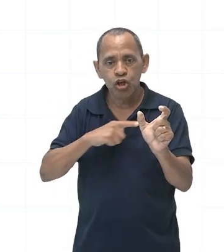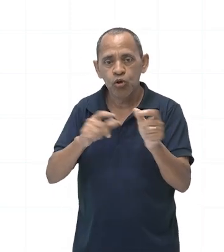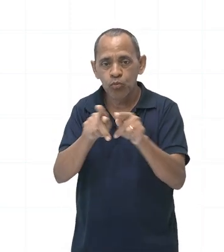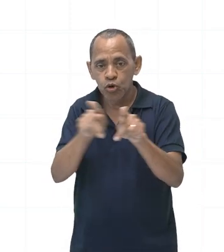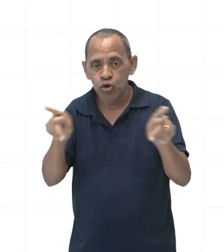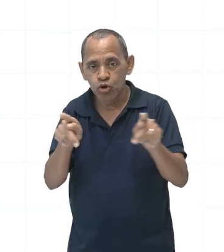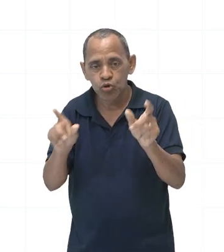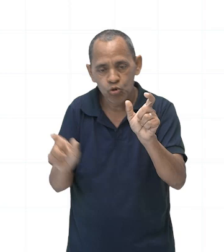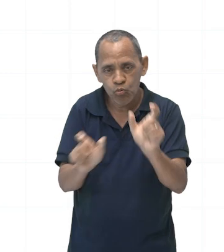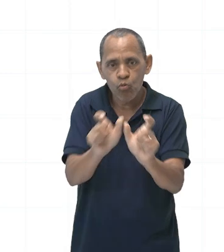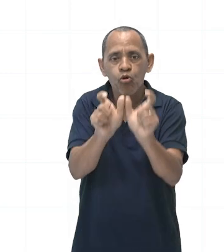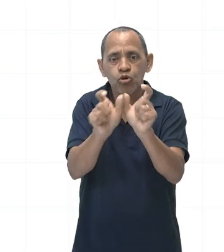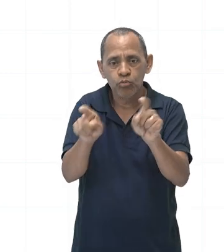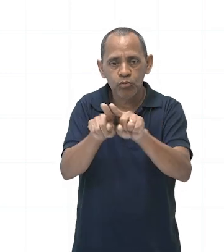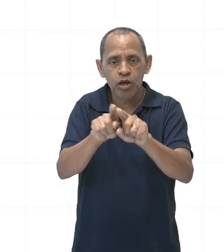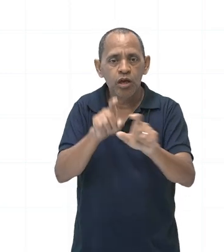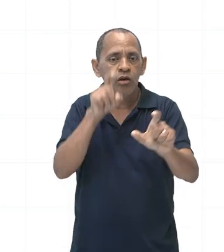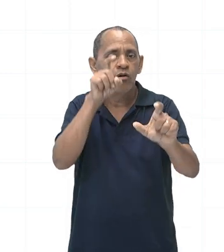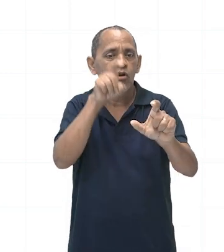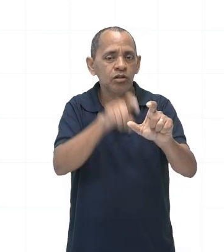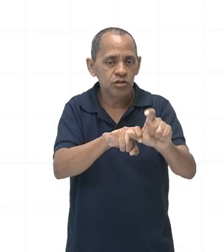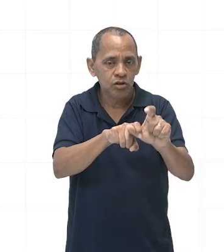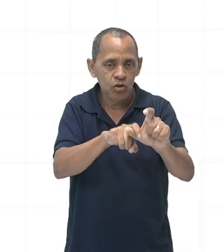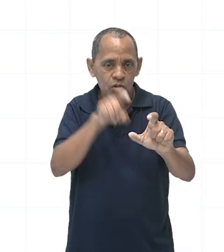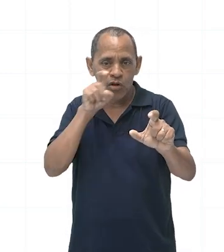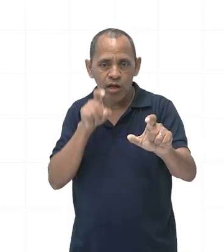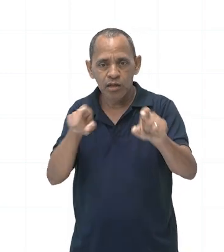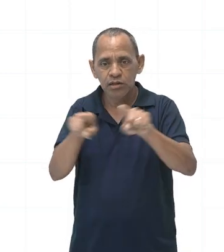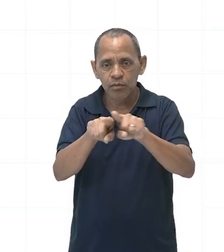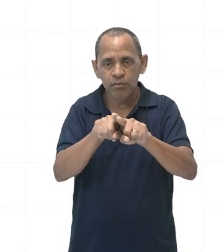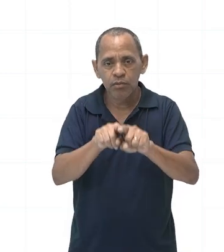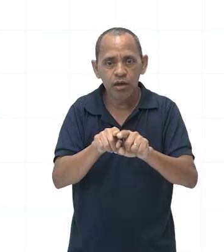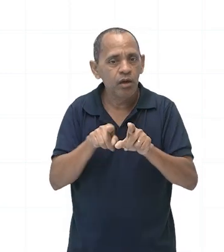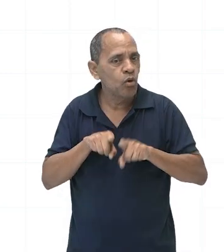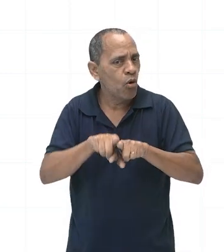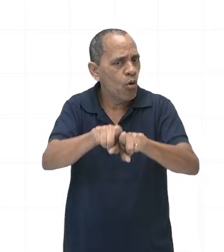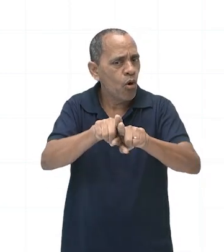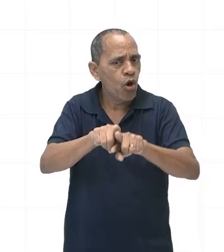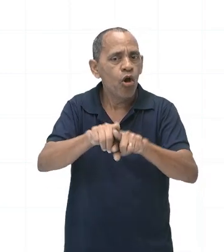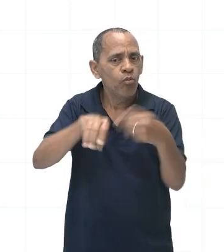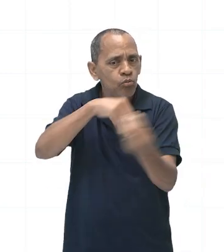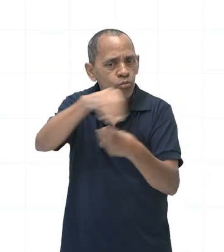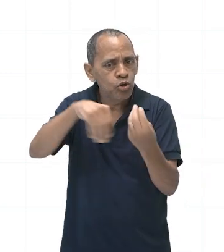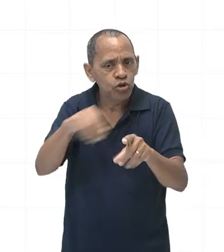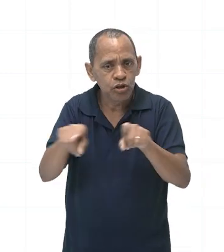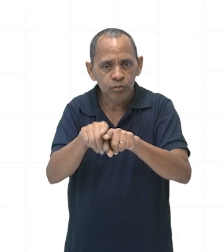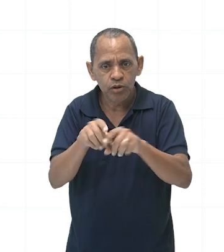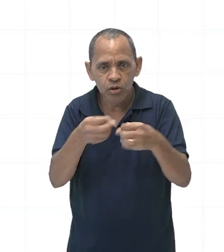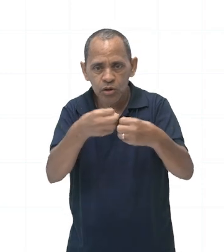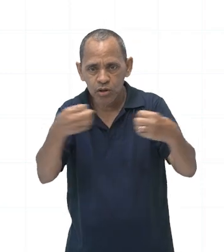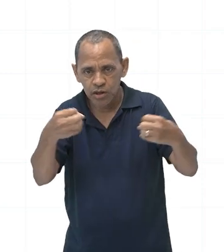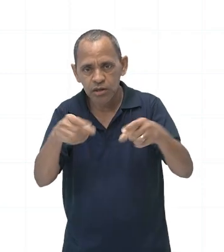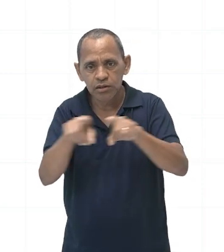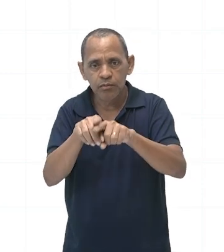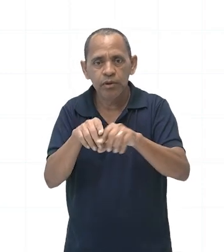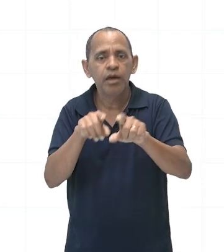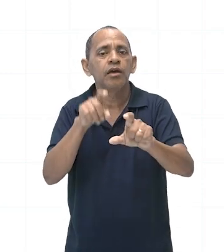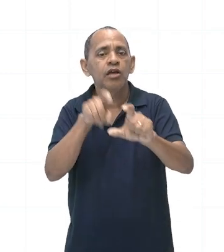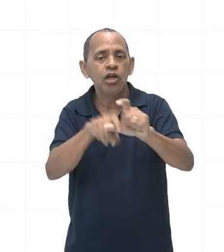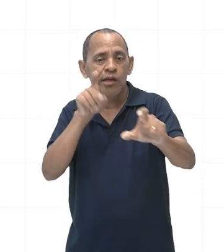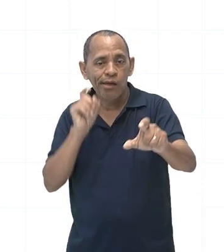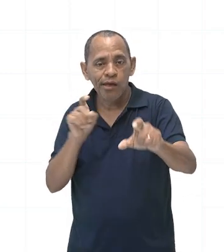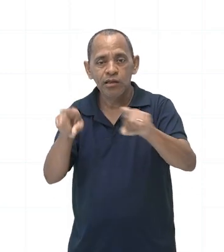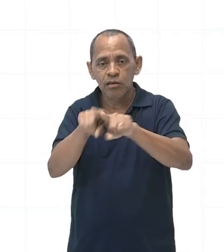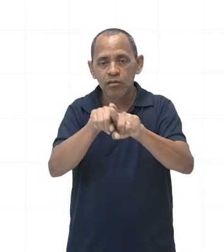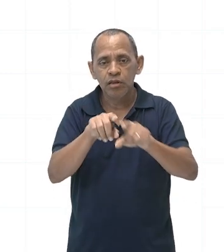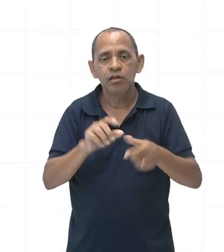por coordenação e subordinação simultaneamente, ou período misto, no qual encontramos orações coordenadas independentes, orações principais